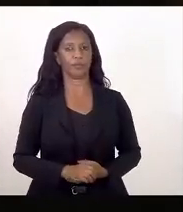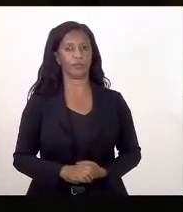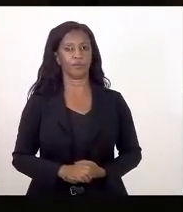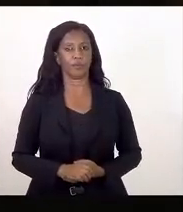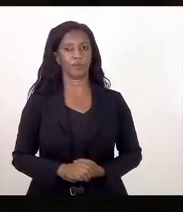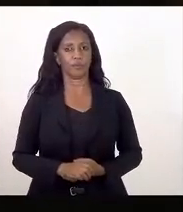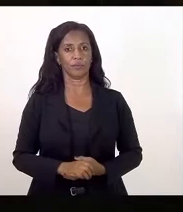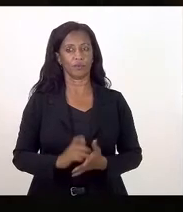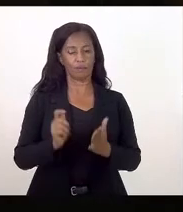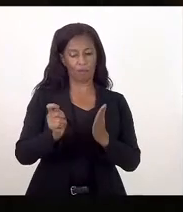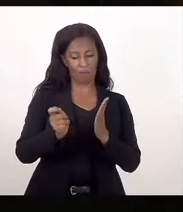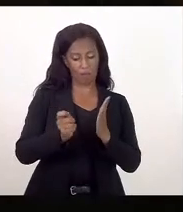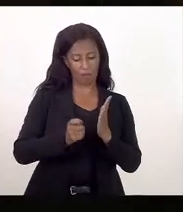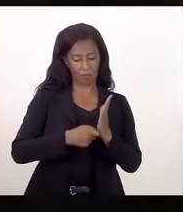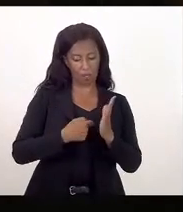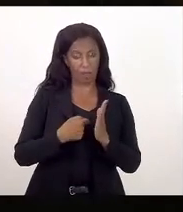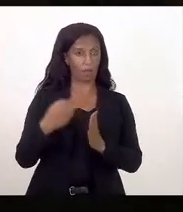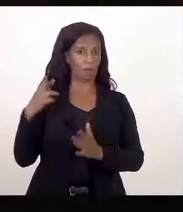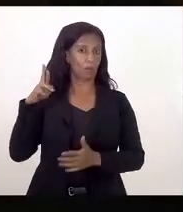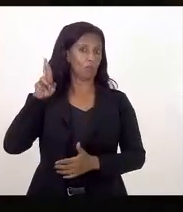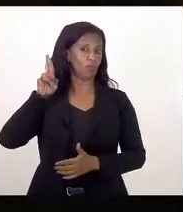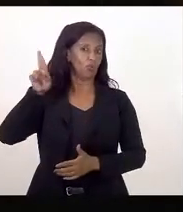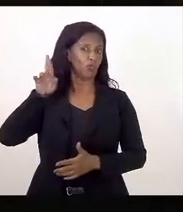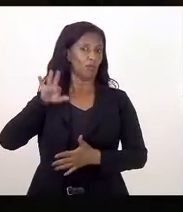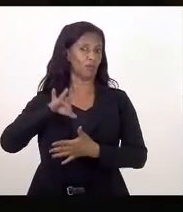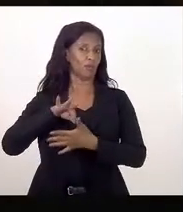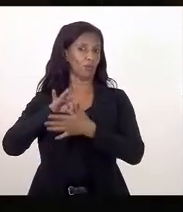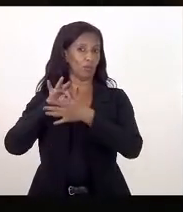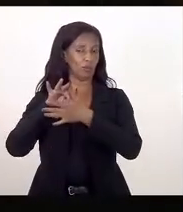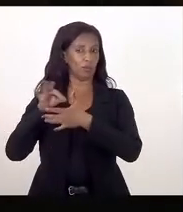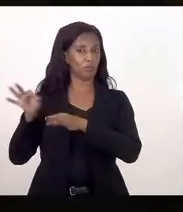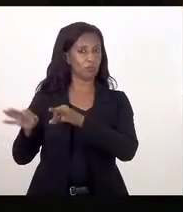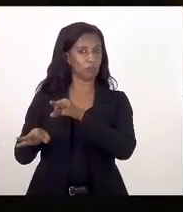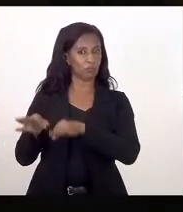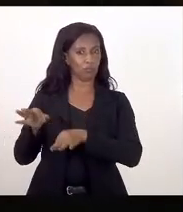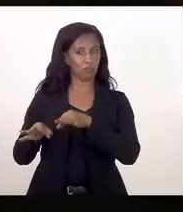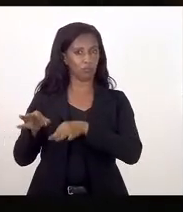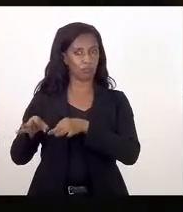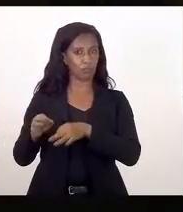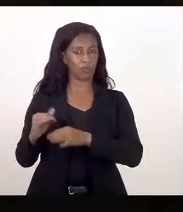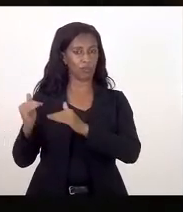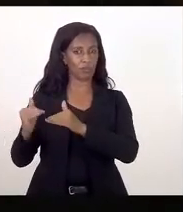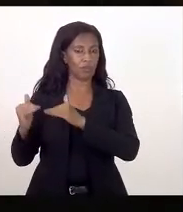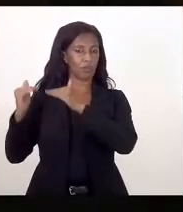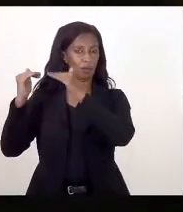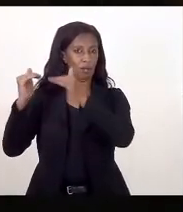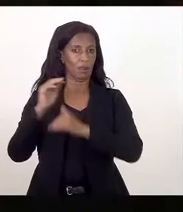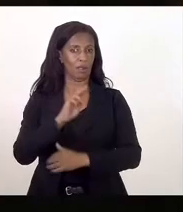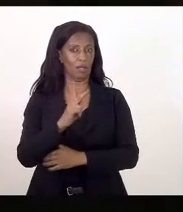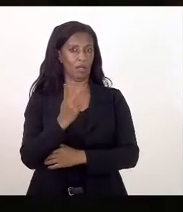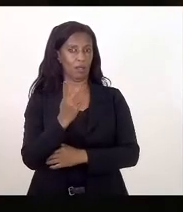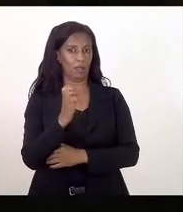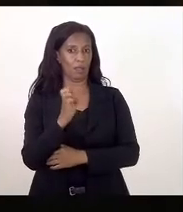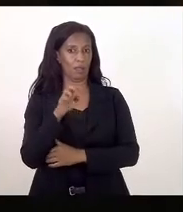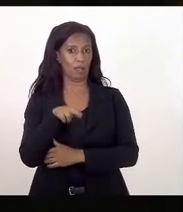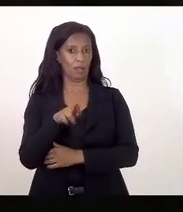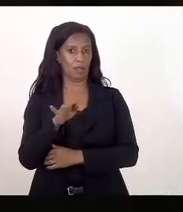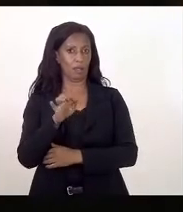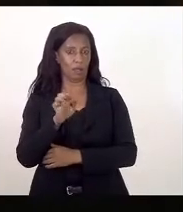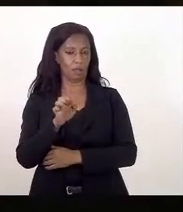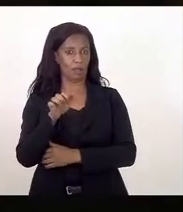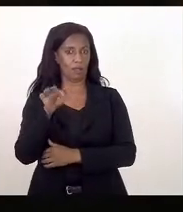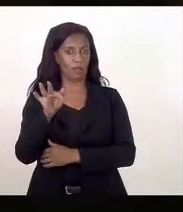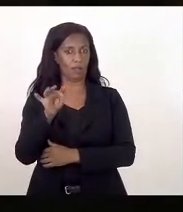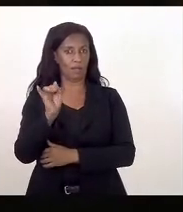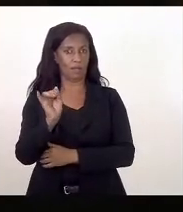assinado pelo chefe do Poder Judiciário, desembargador Henrique Carlos de Andrade Figueira,